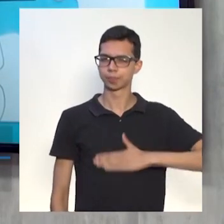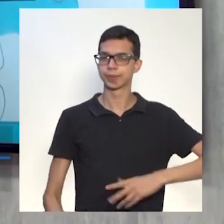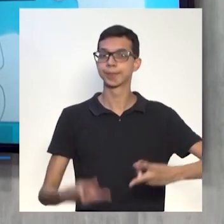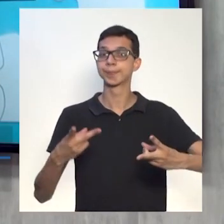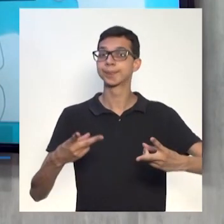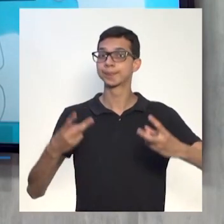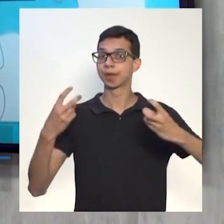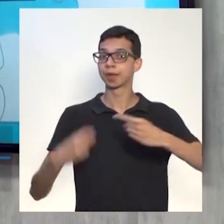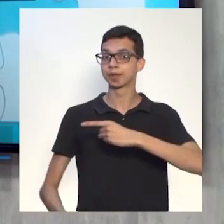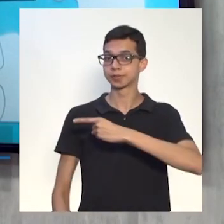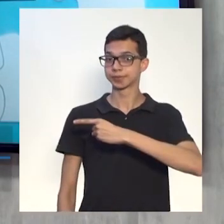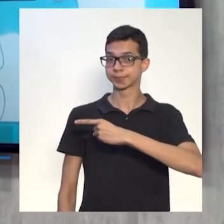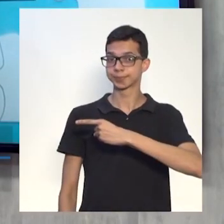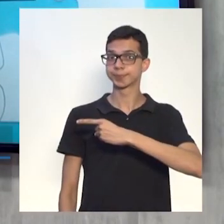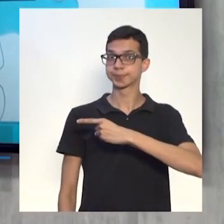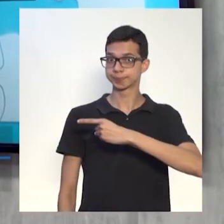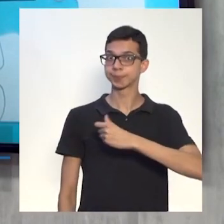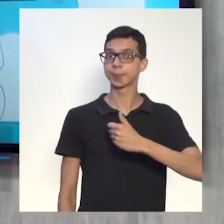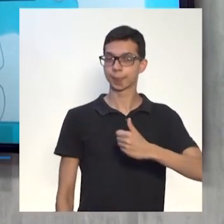lá, grifei,